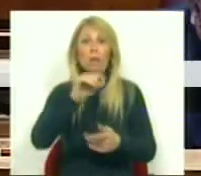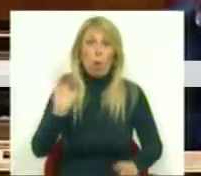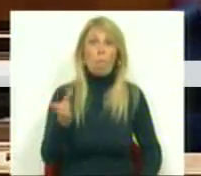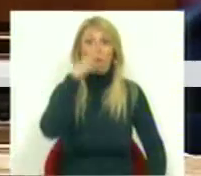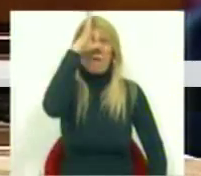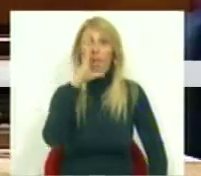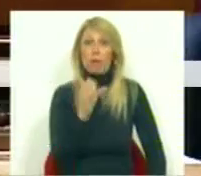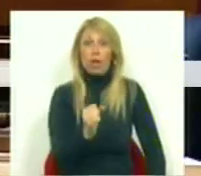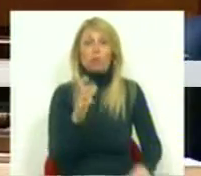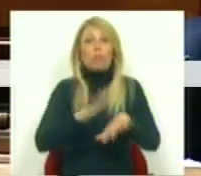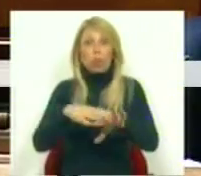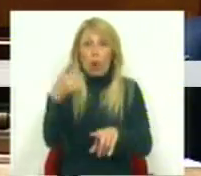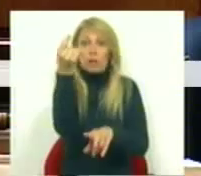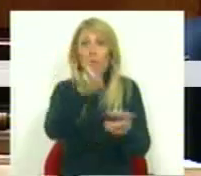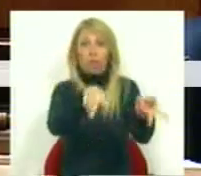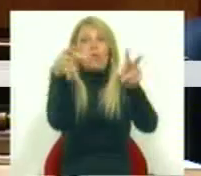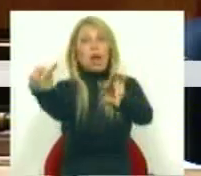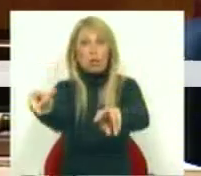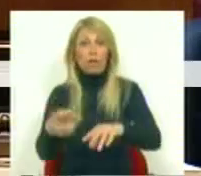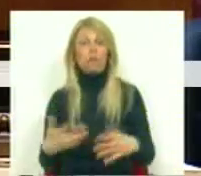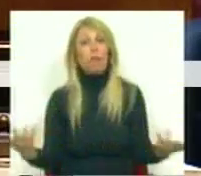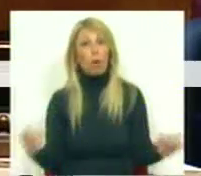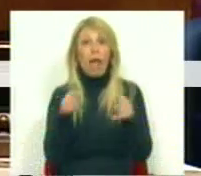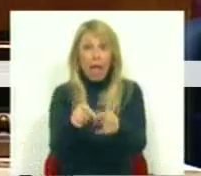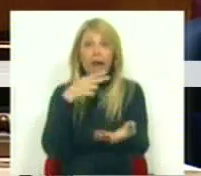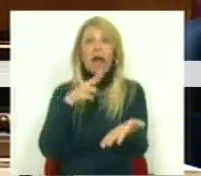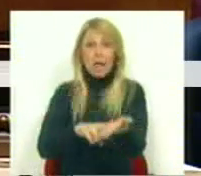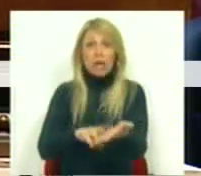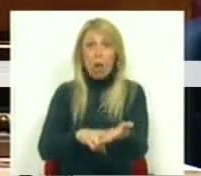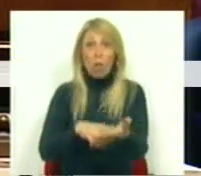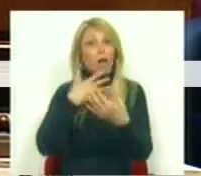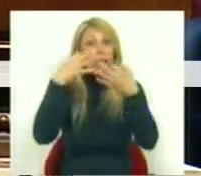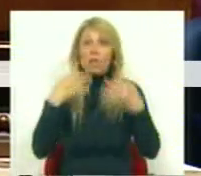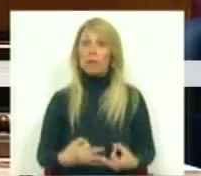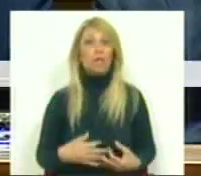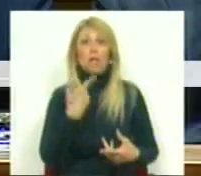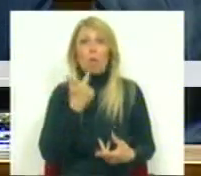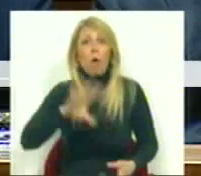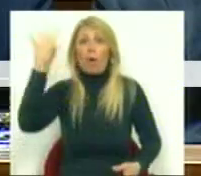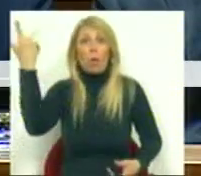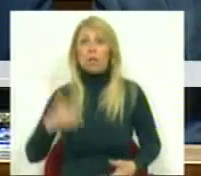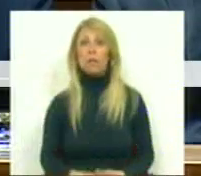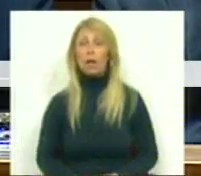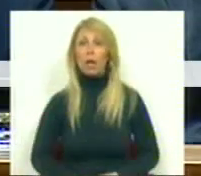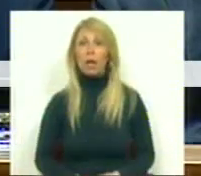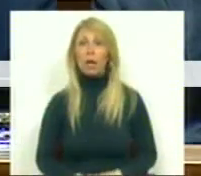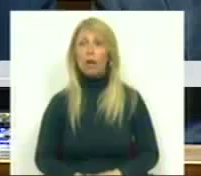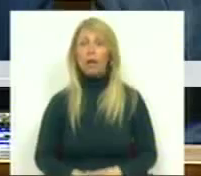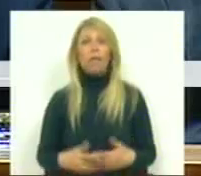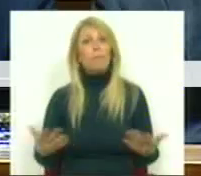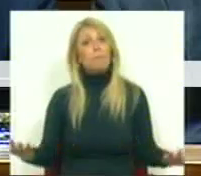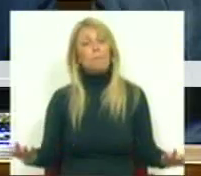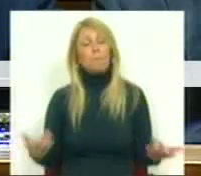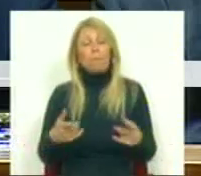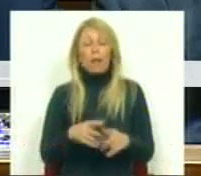Primeiro-Ministro sobre essa transferência, porque essa razão, com certeza, não pode acontecer. Portanto, Sr. Deputado, eu não